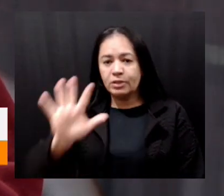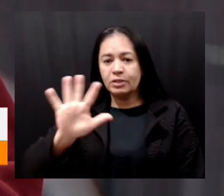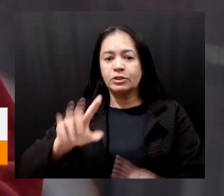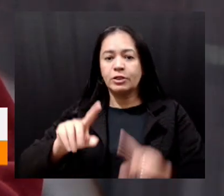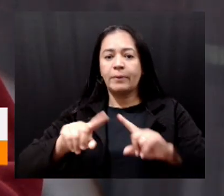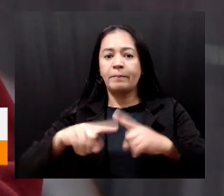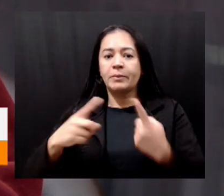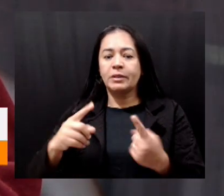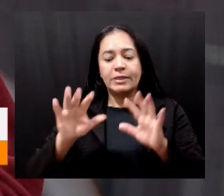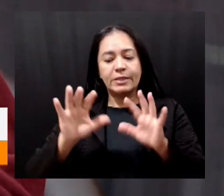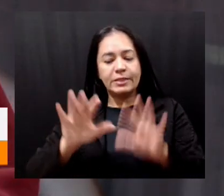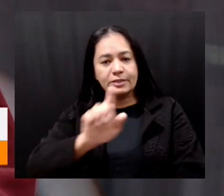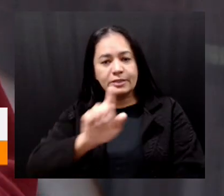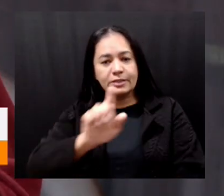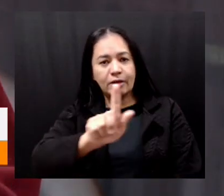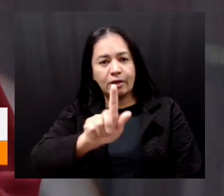é